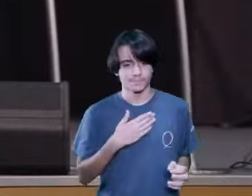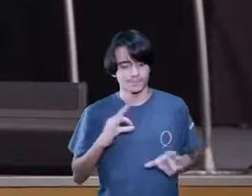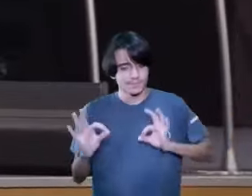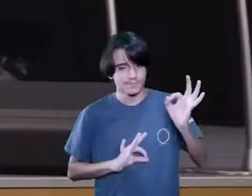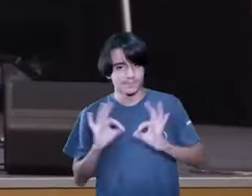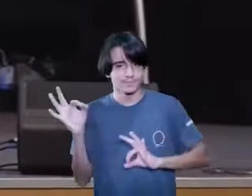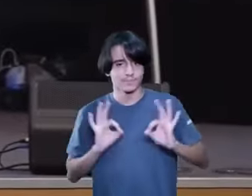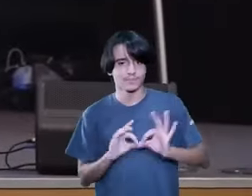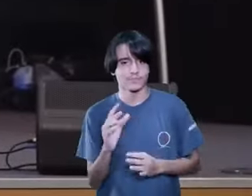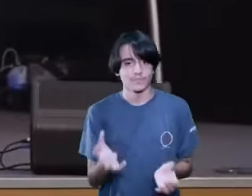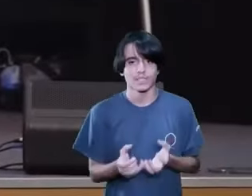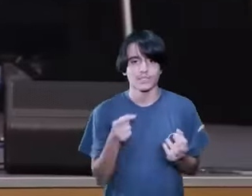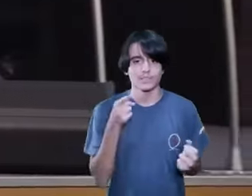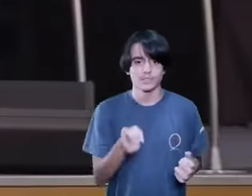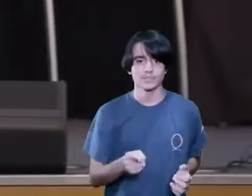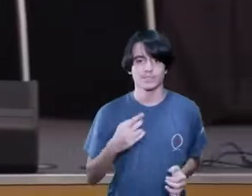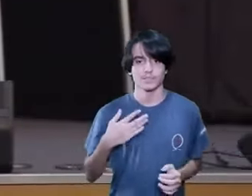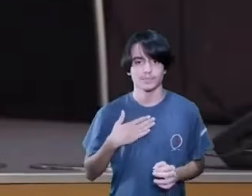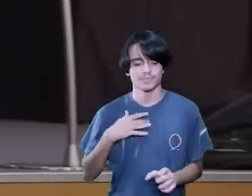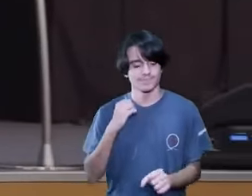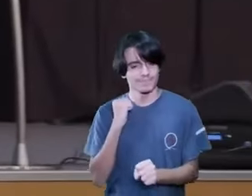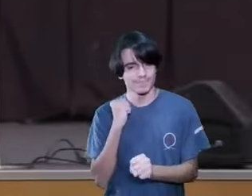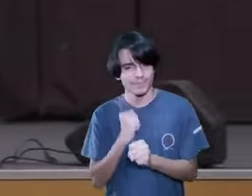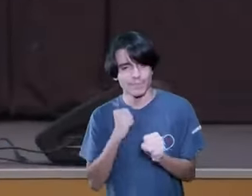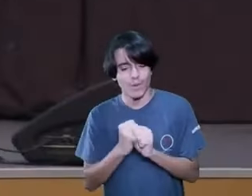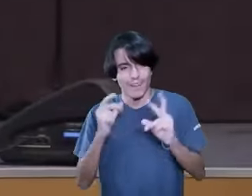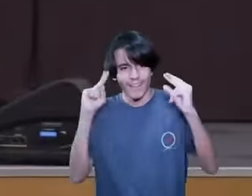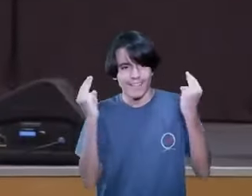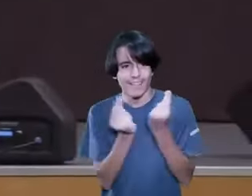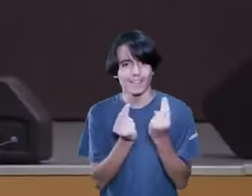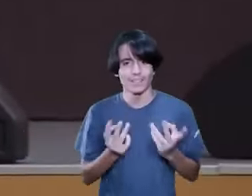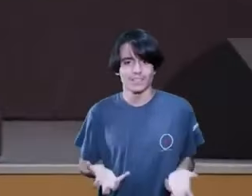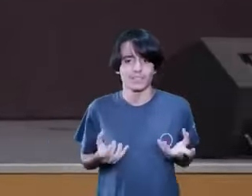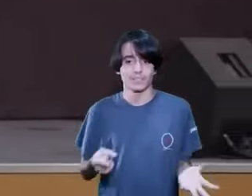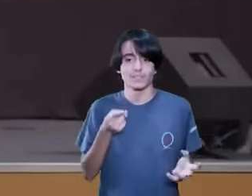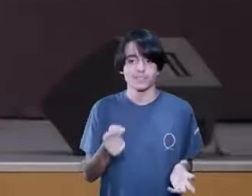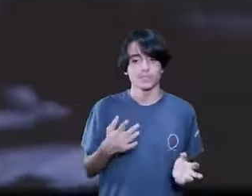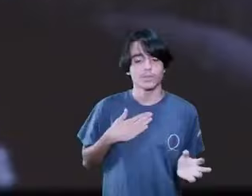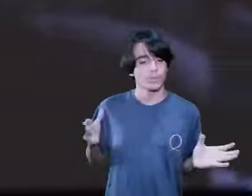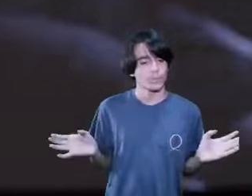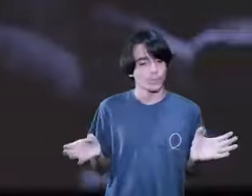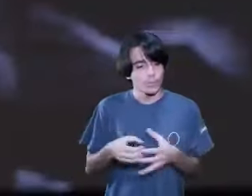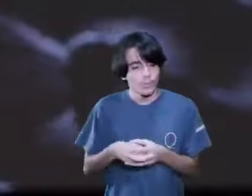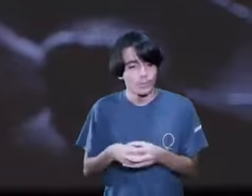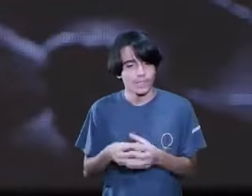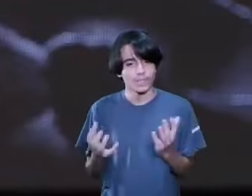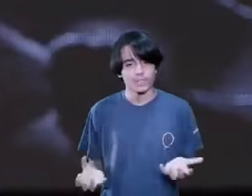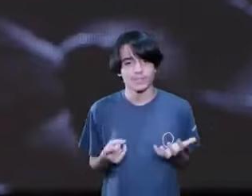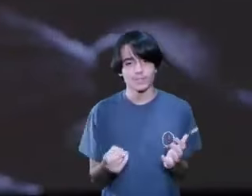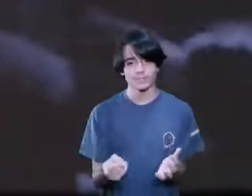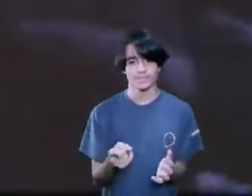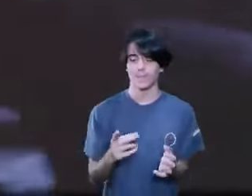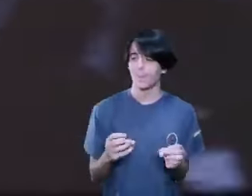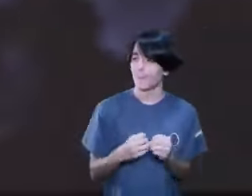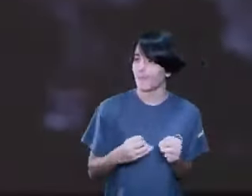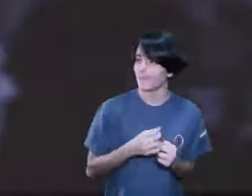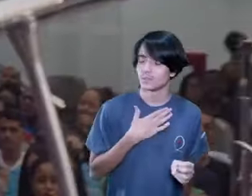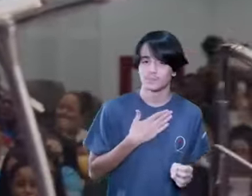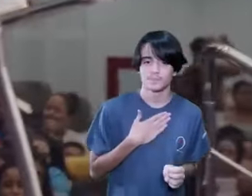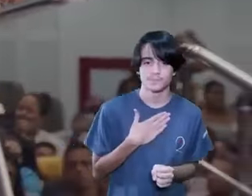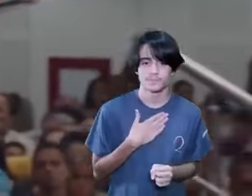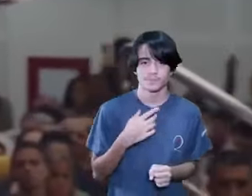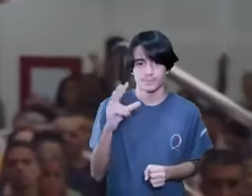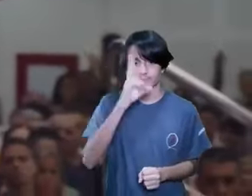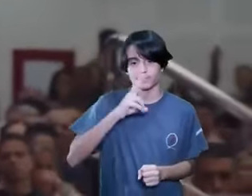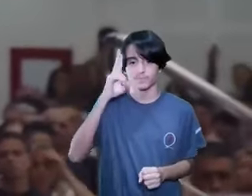projeto. Quero você na minha obra. Quero você no meu grupo. Quero você perto de mim. Ei, você